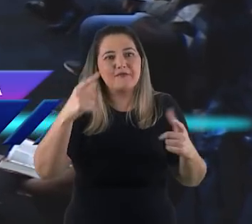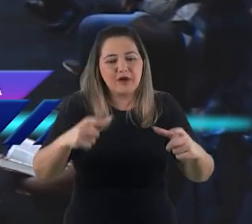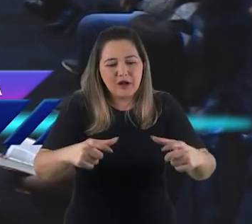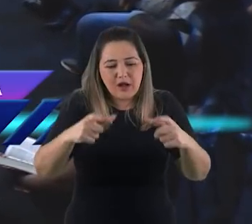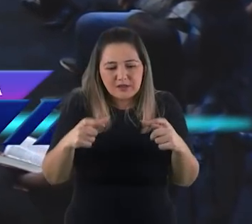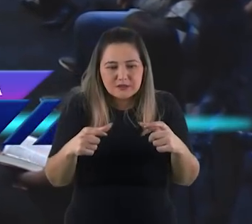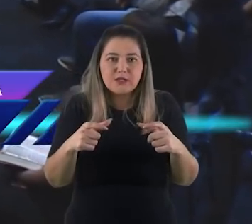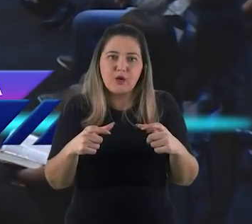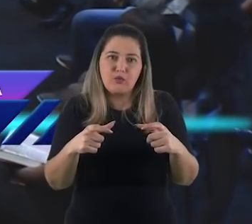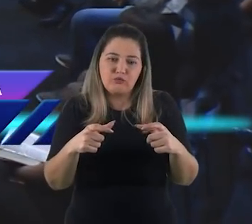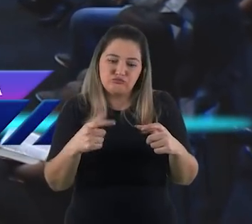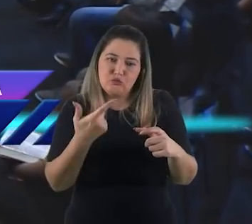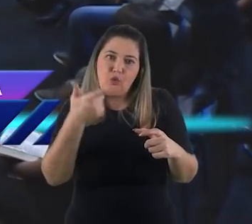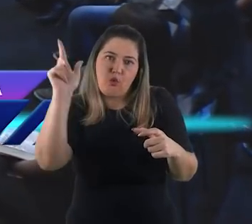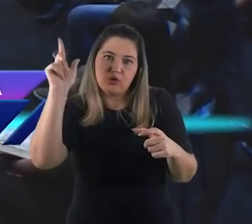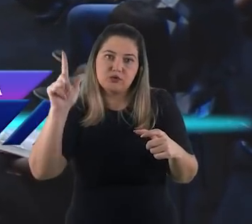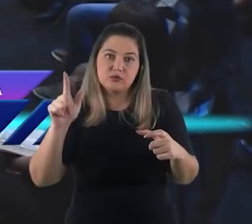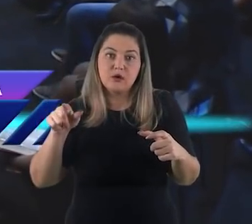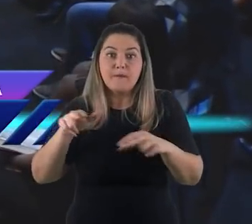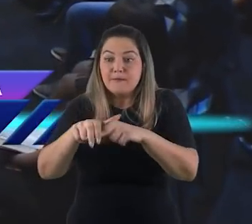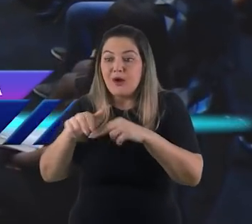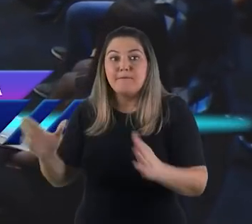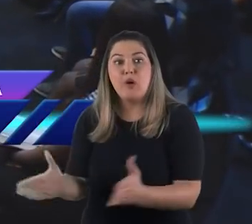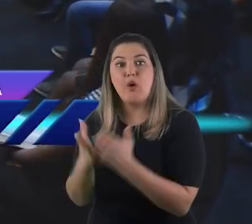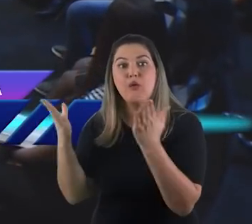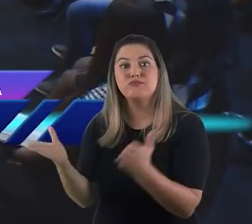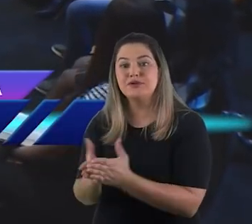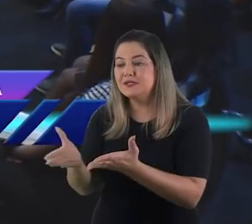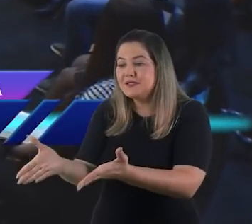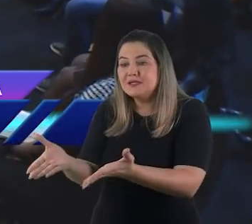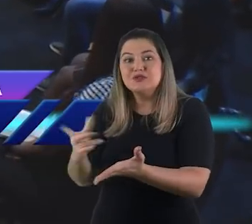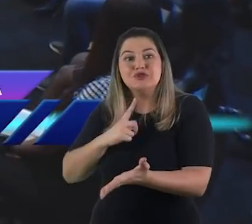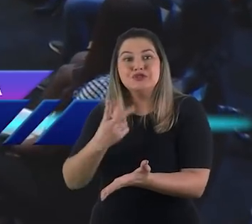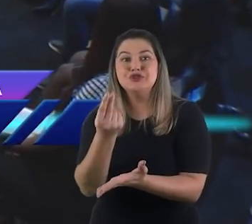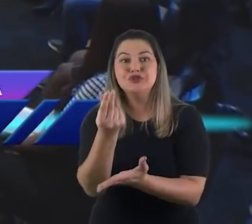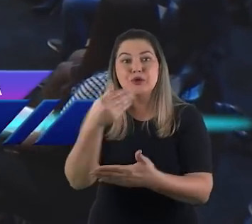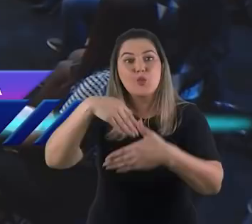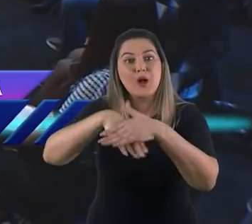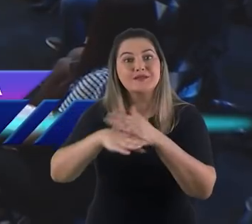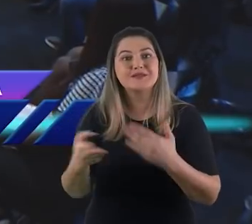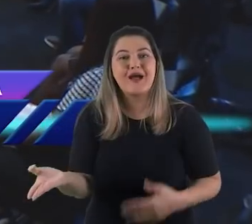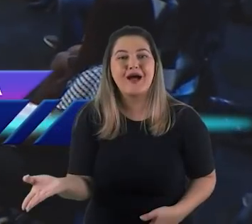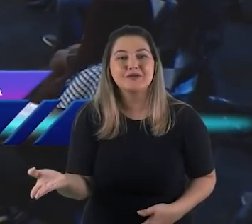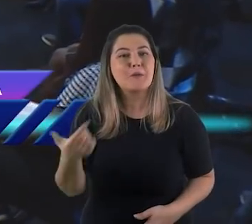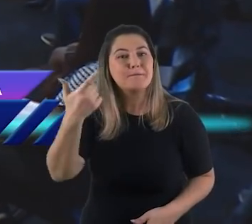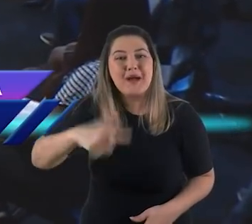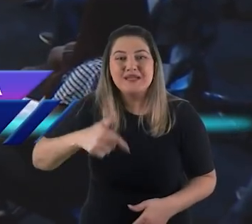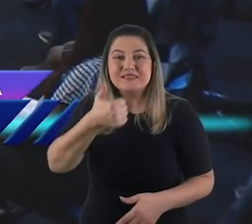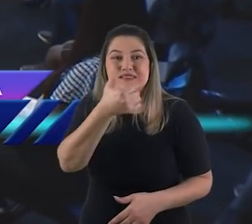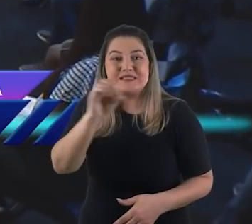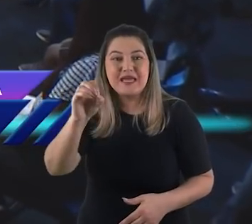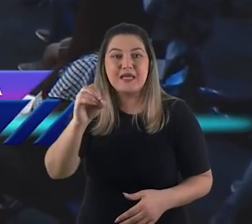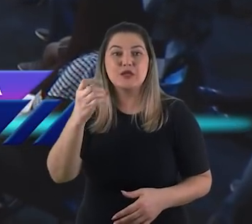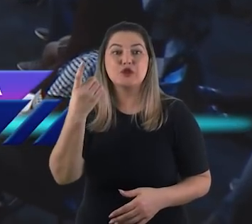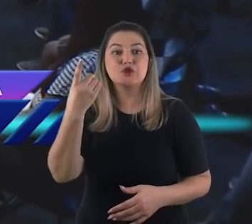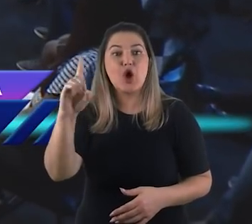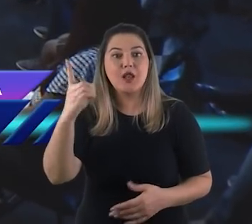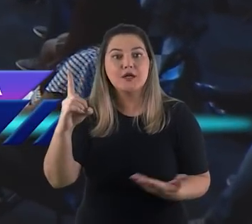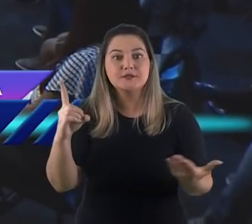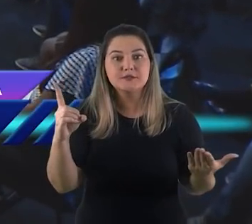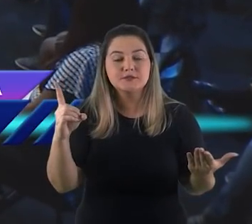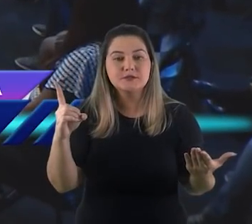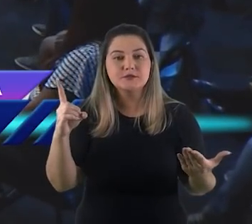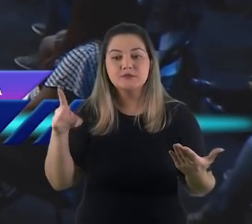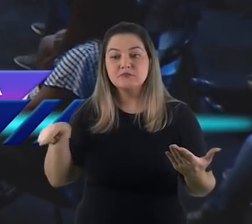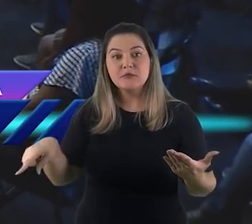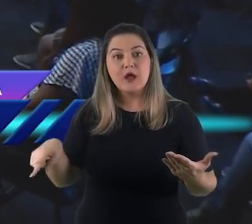tinha dinheiro para viver muito melhor da forma como ela estava vivendo. O filho tinha enviado para ela recursos para que ela não sofresse